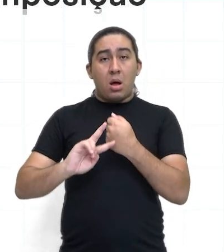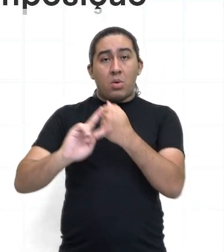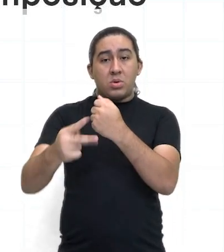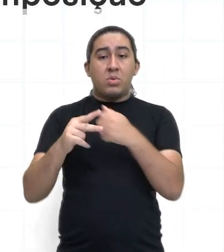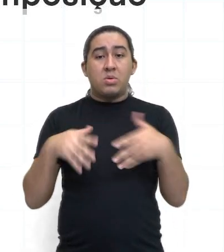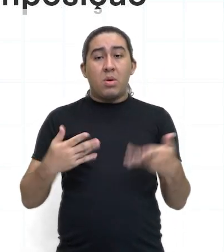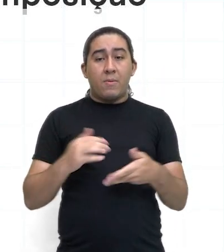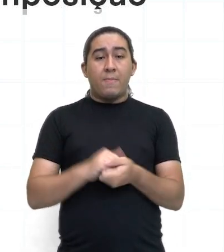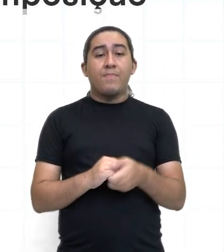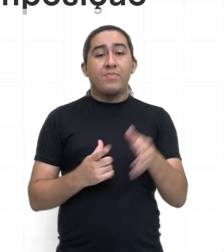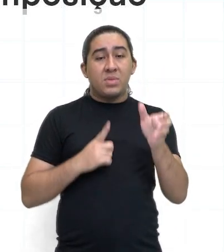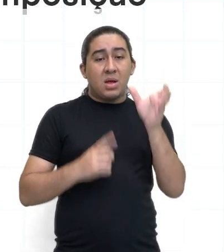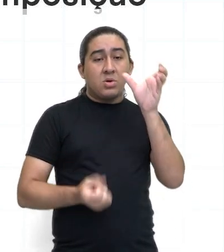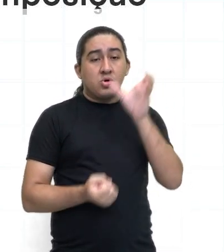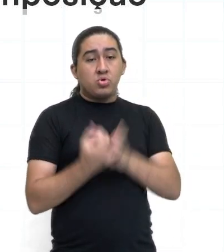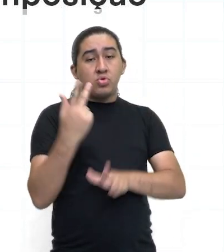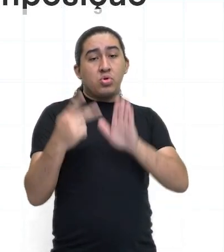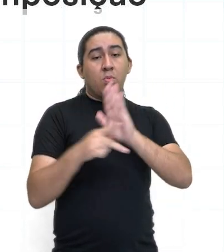resultar em uma